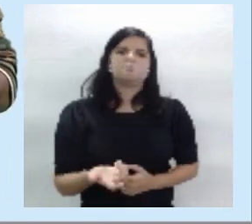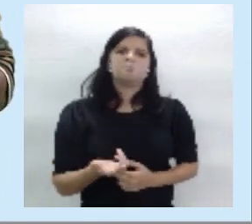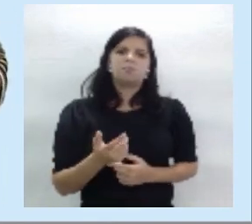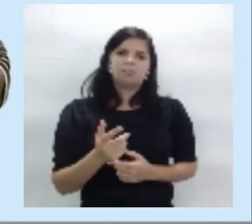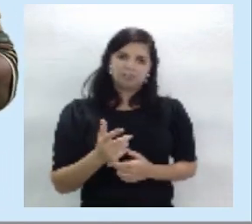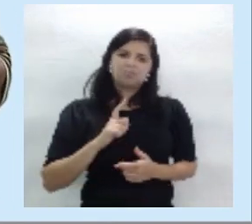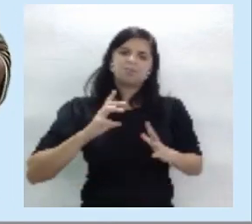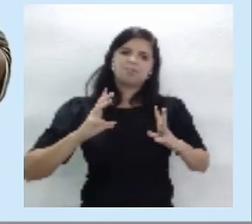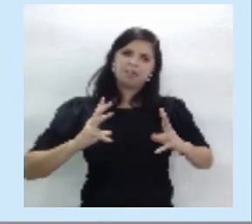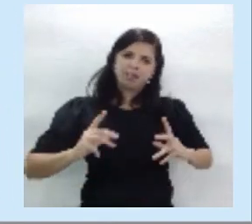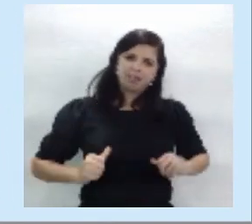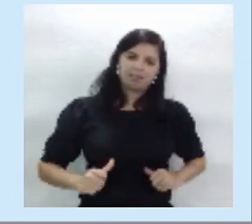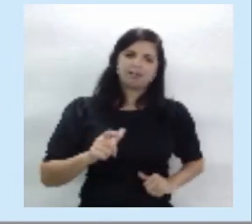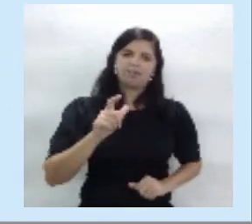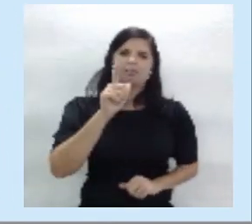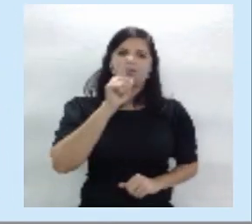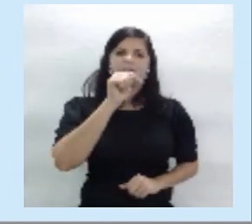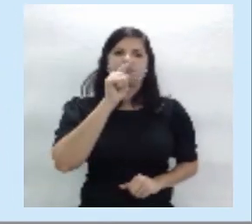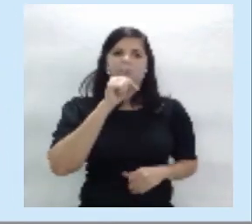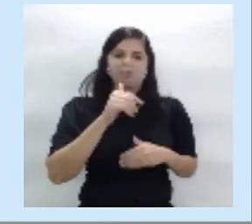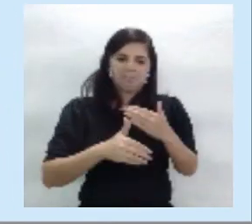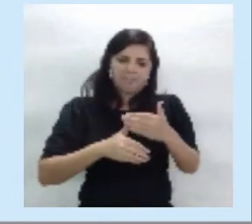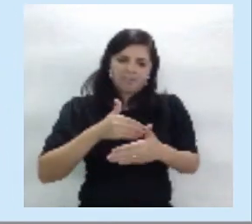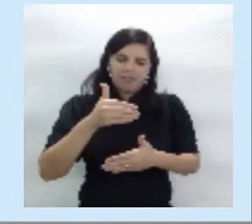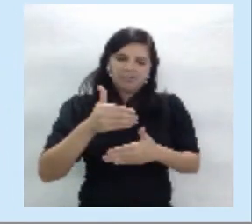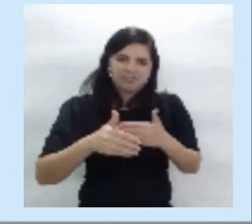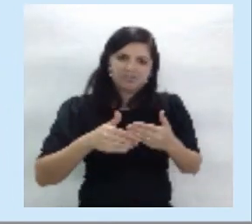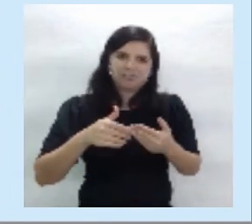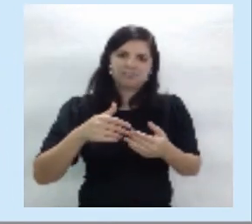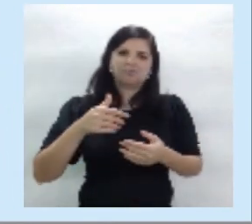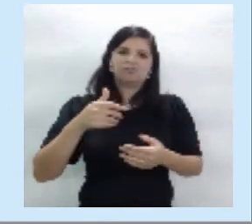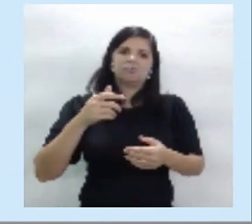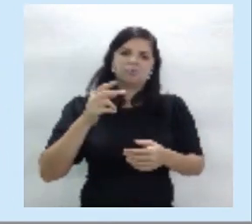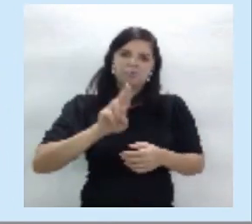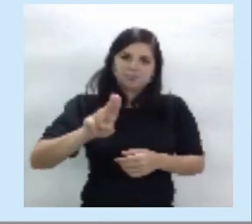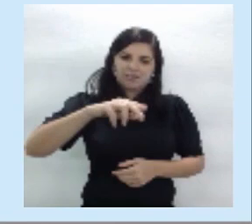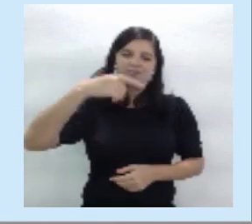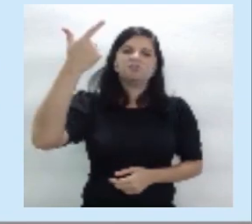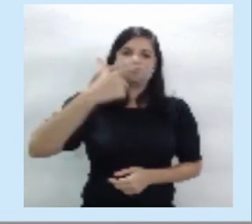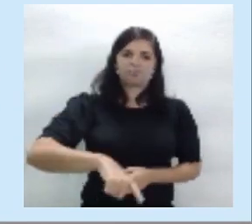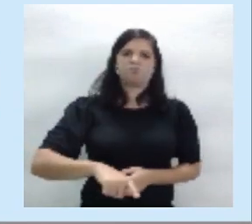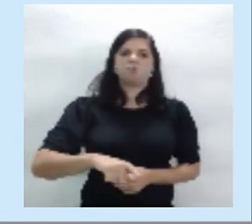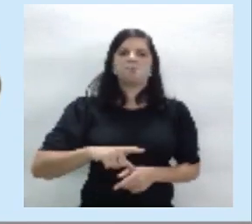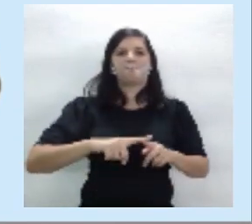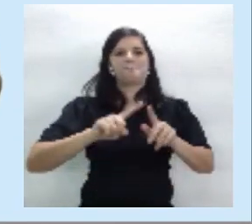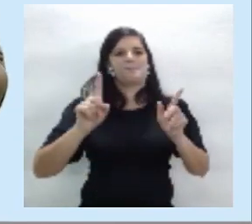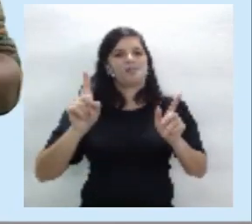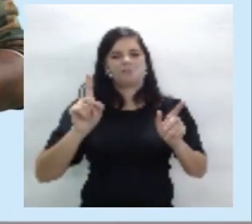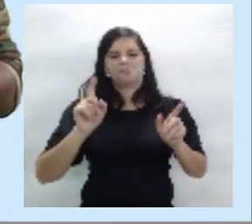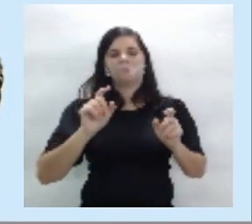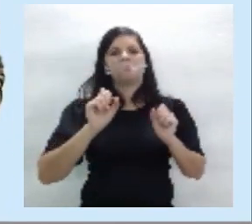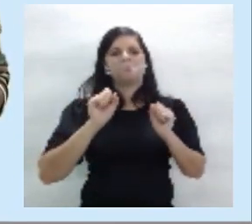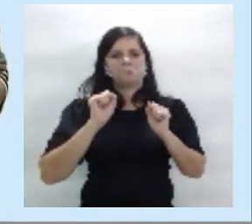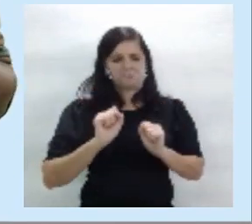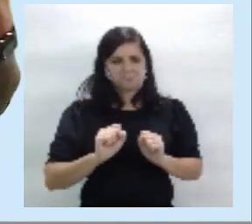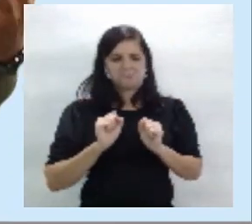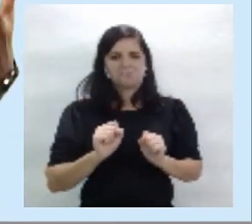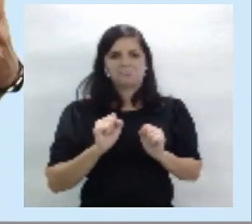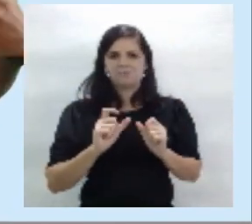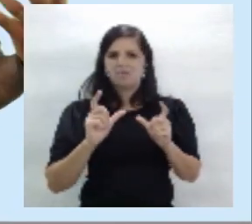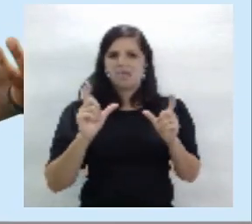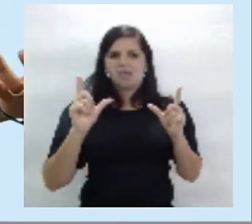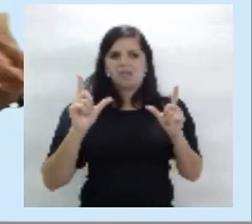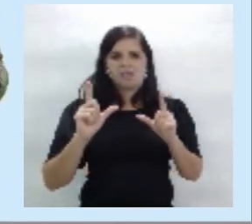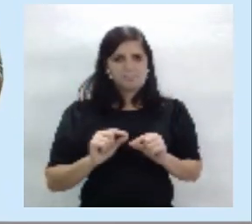tratamentos de água, existe algum processo ali de você reutilizar a água, mas ela acaba que por